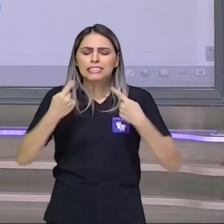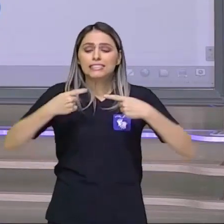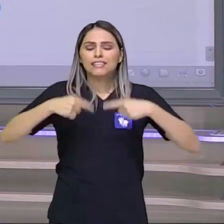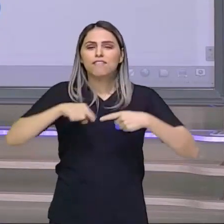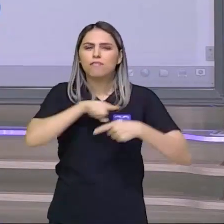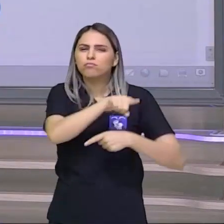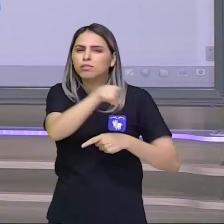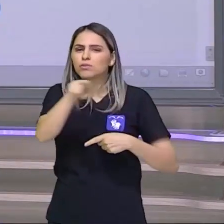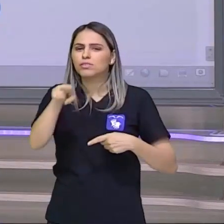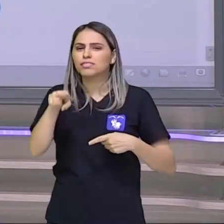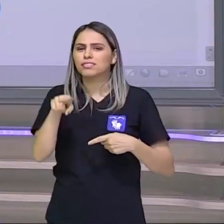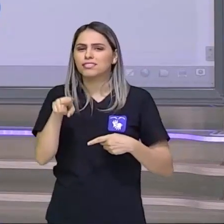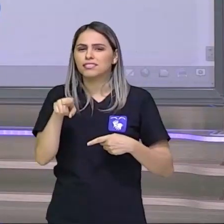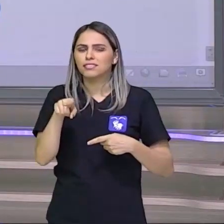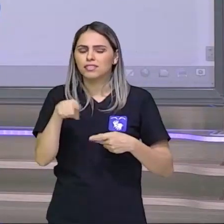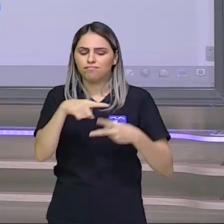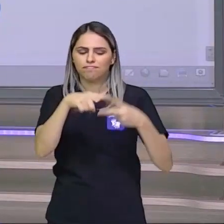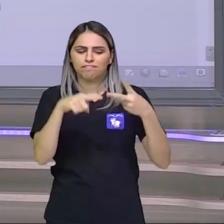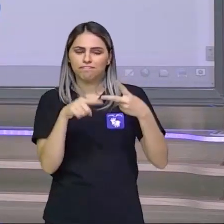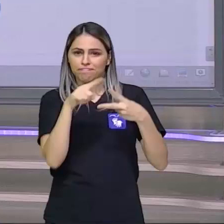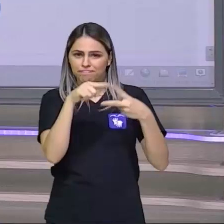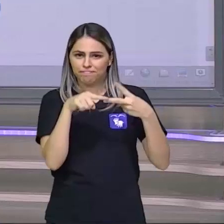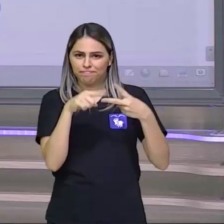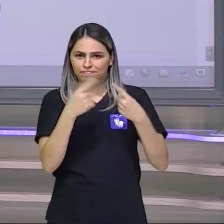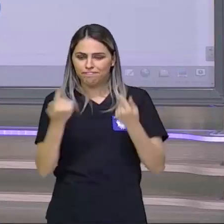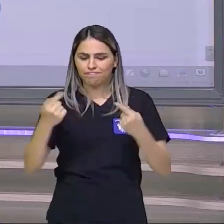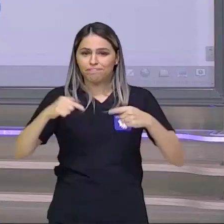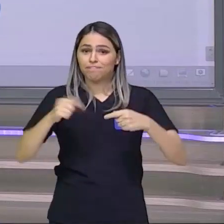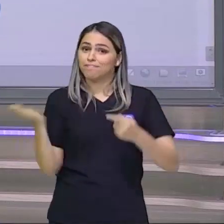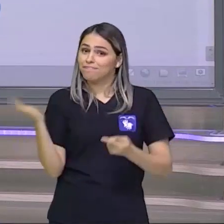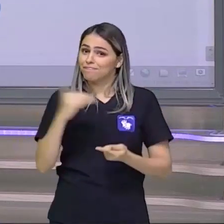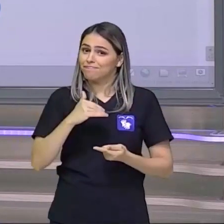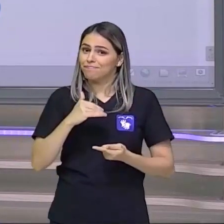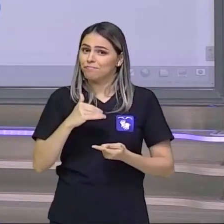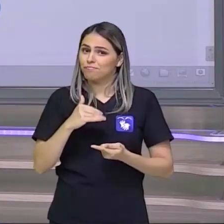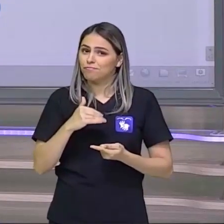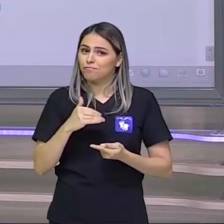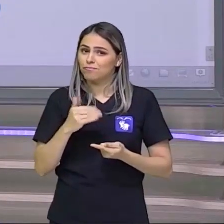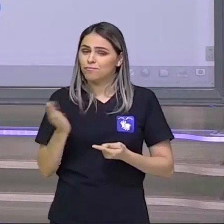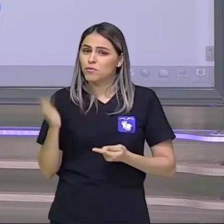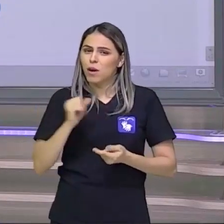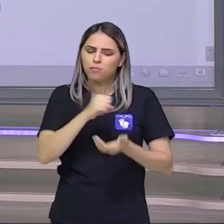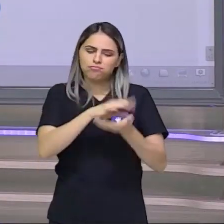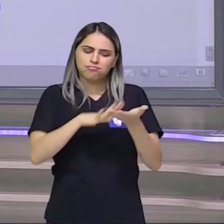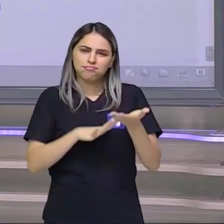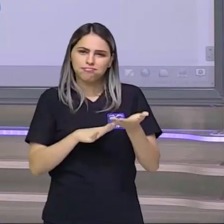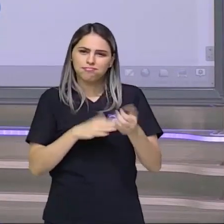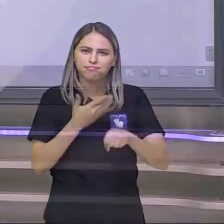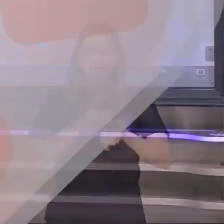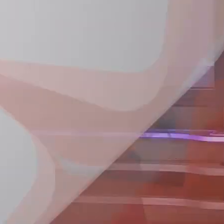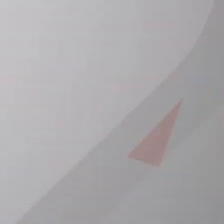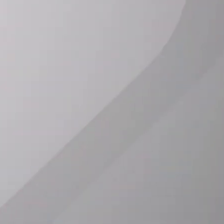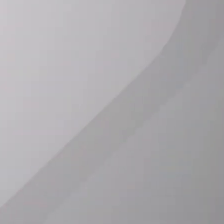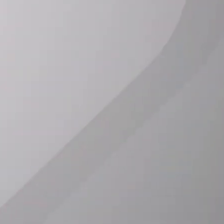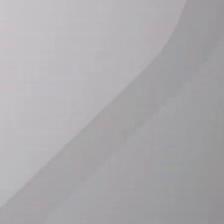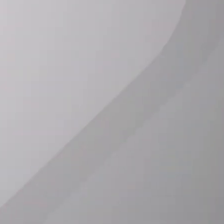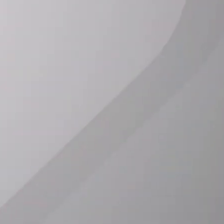desafio para vocês, que são os nossos 2 desafios do dia. Vamos lá? Vamos para o nosso exercitando?